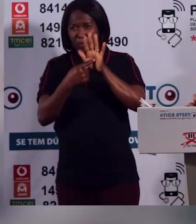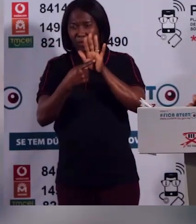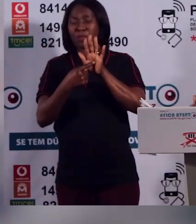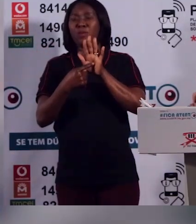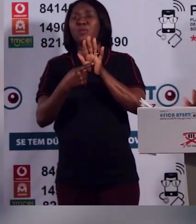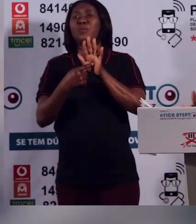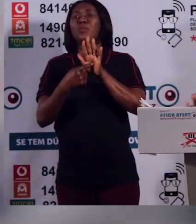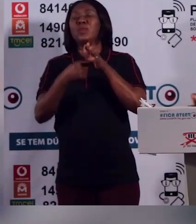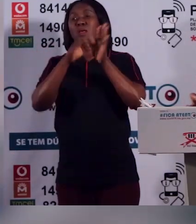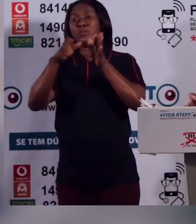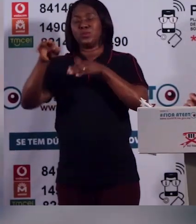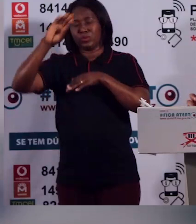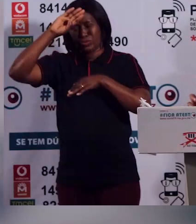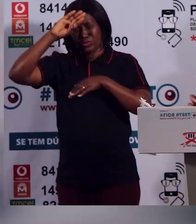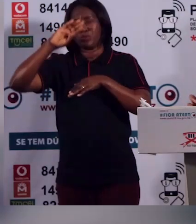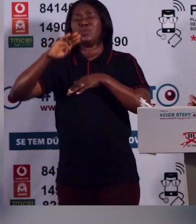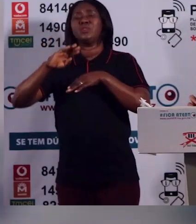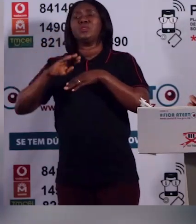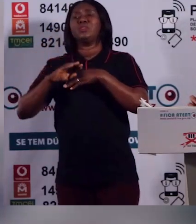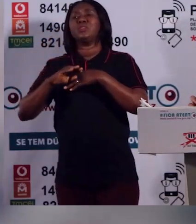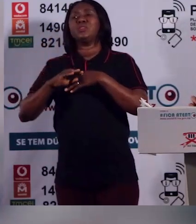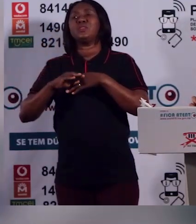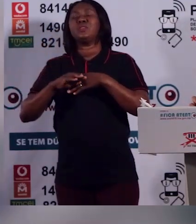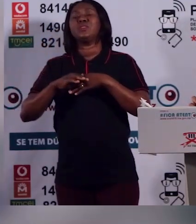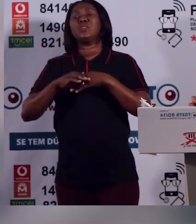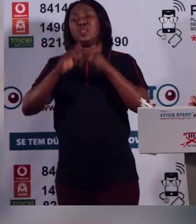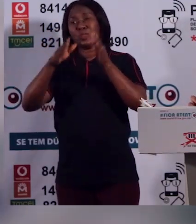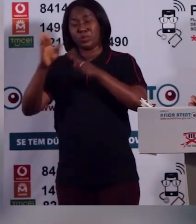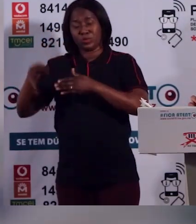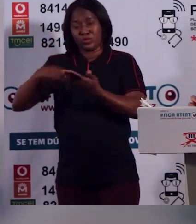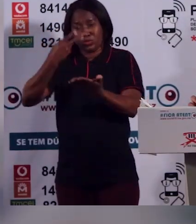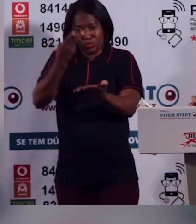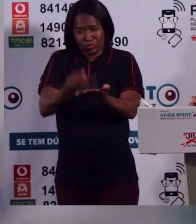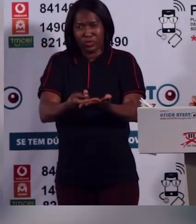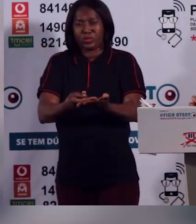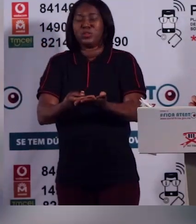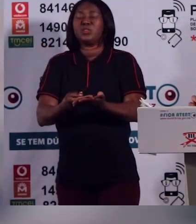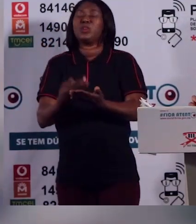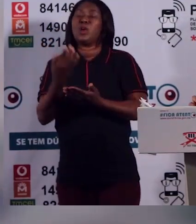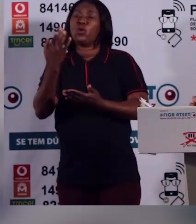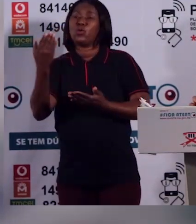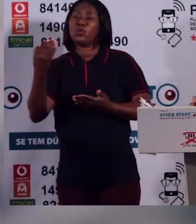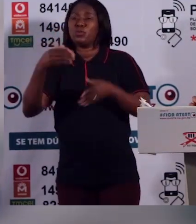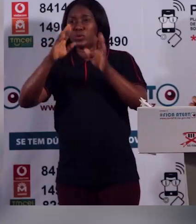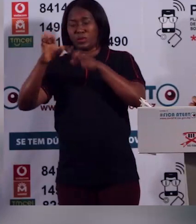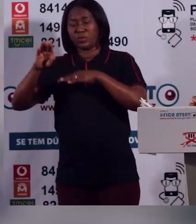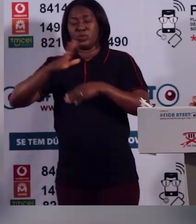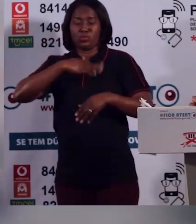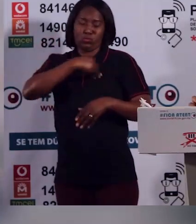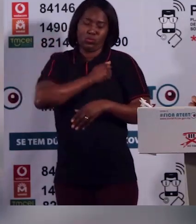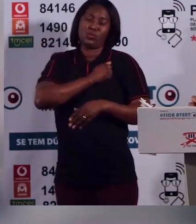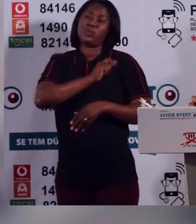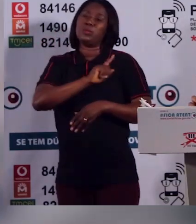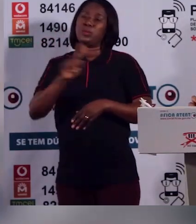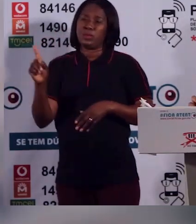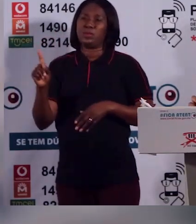casos e o número de hospitalizações e o número de óbitos por mês. Não